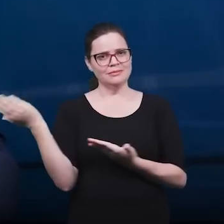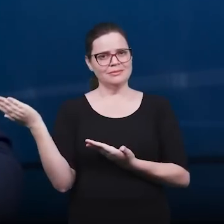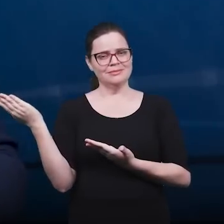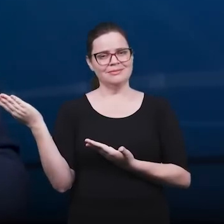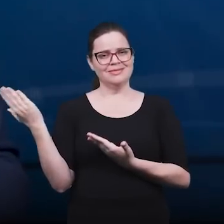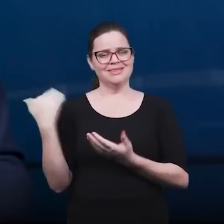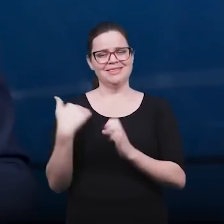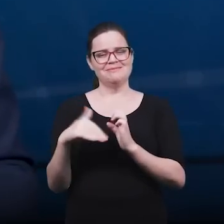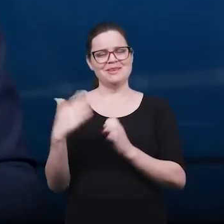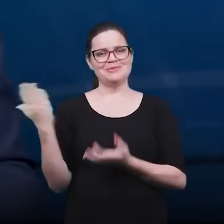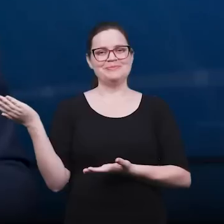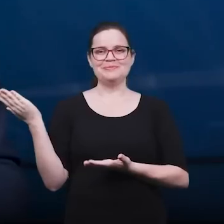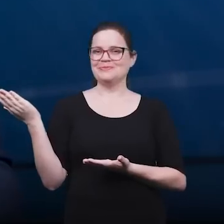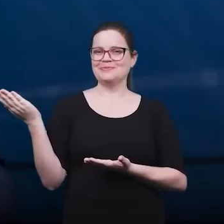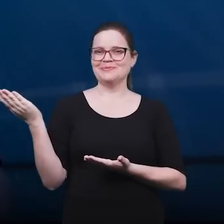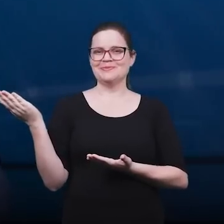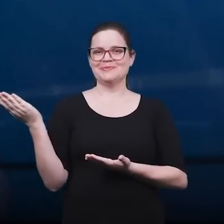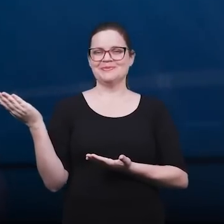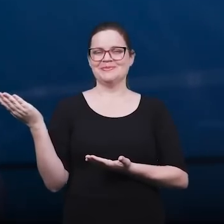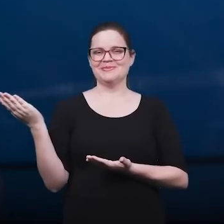e-mail